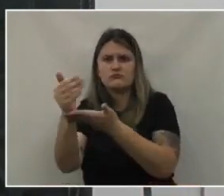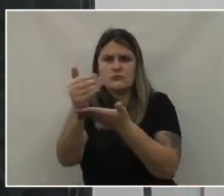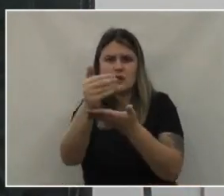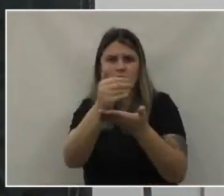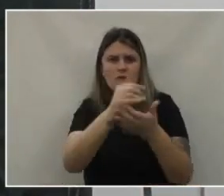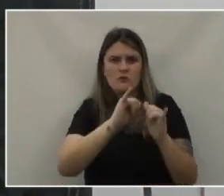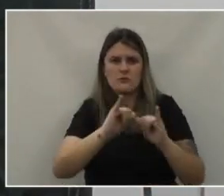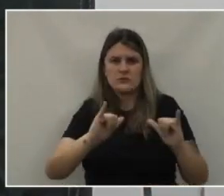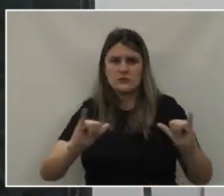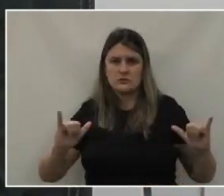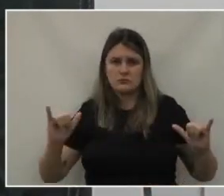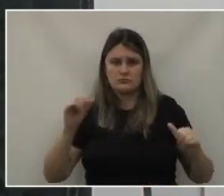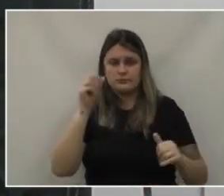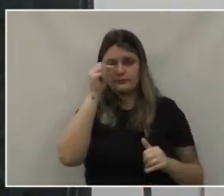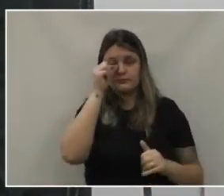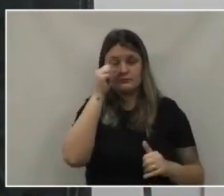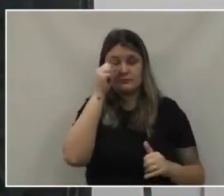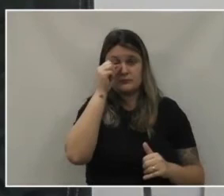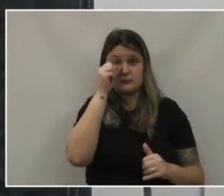informações, né?